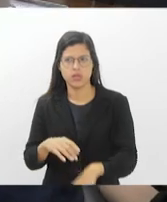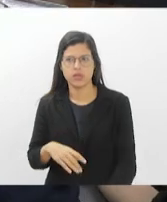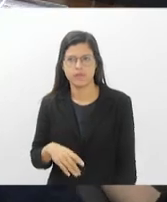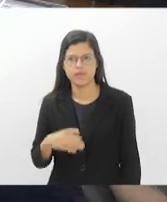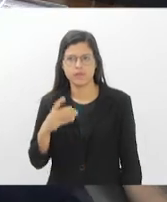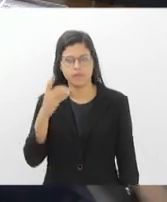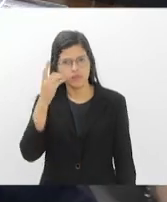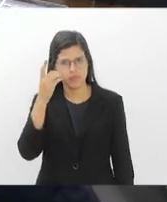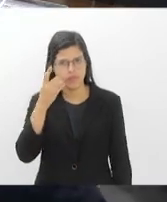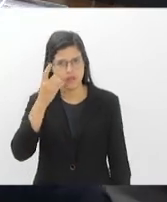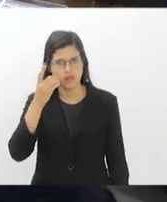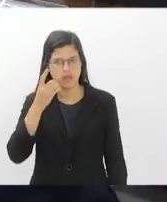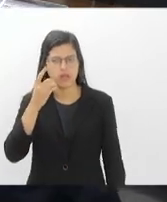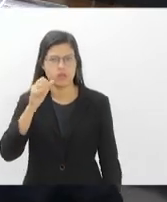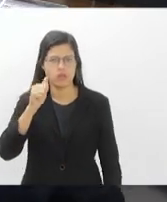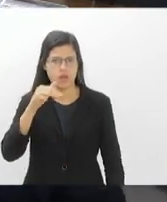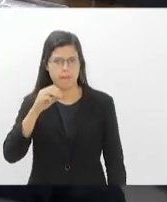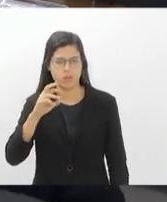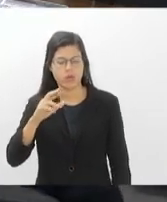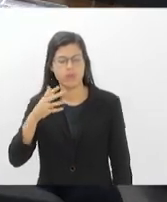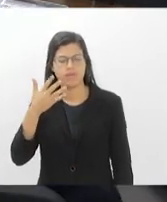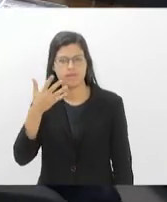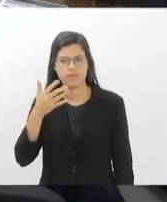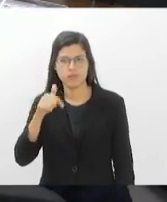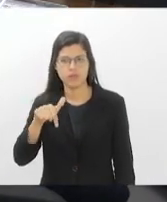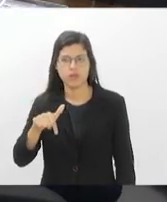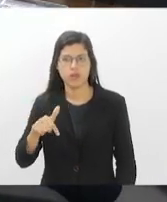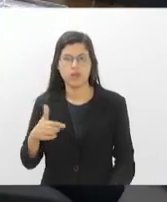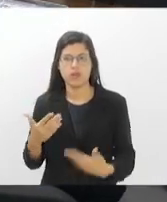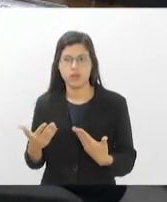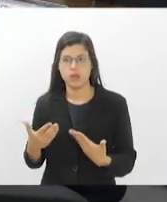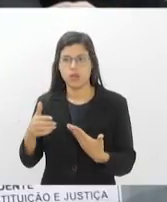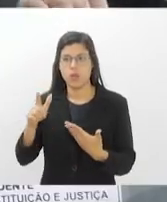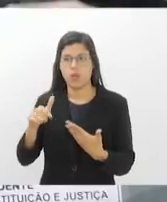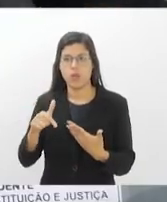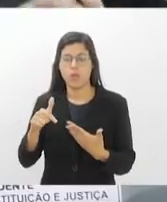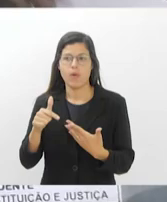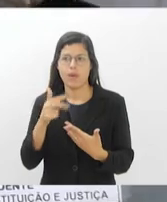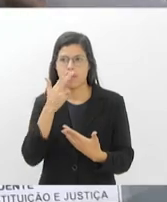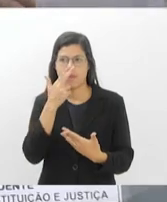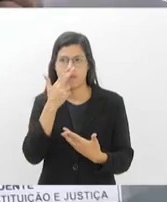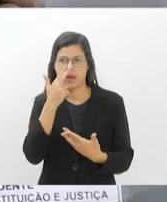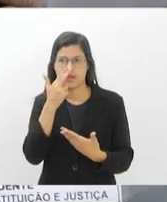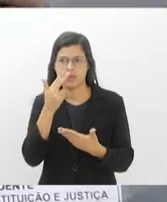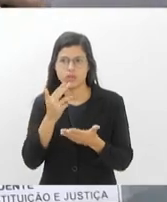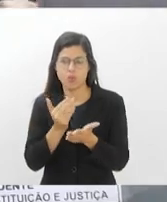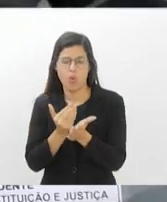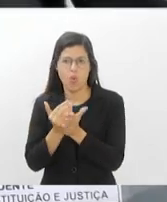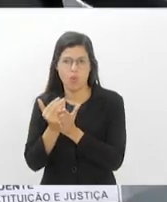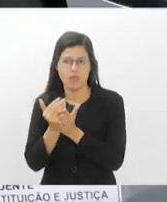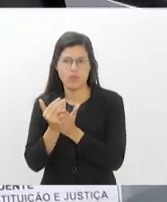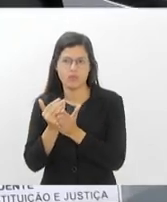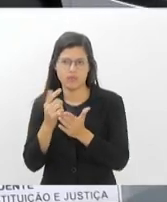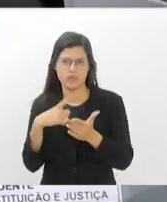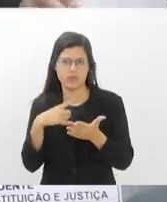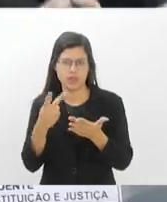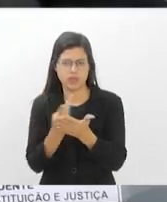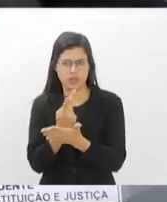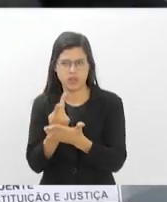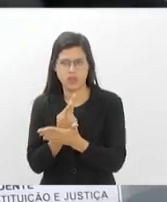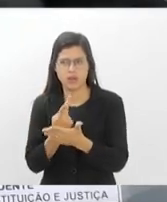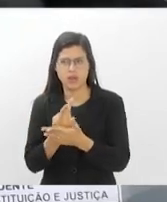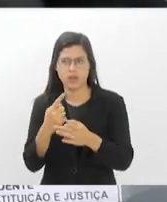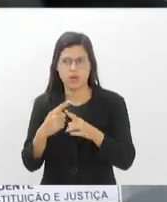Deputado Mink, cumprimentando desde já a Vossa Excelência, a questão da inconstitucionalidade é o vício de iniciativa, porque logradouro público, quem tem capacidade de legislar